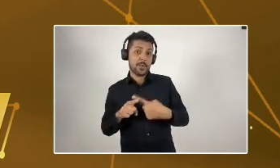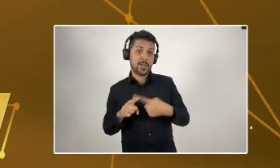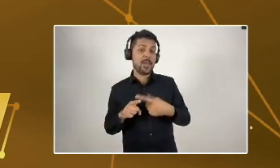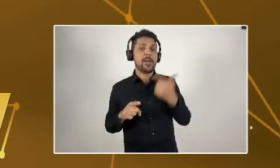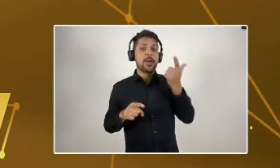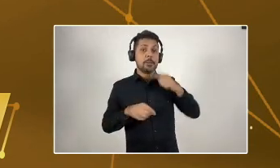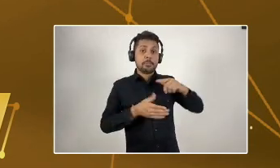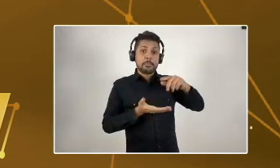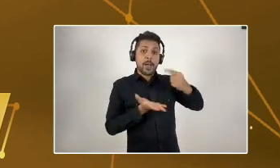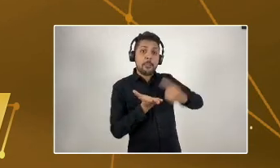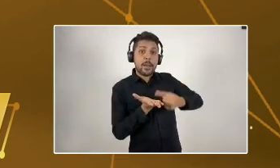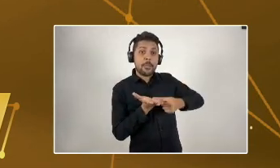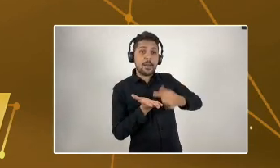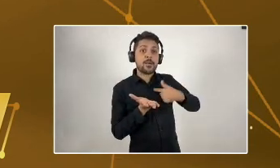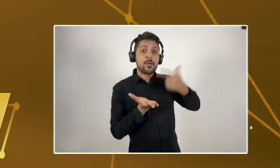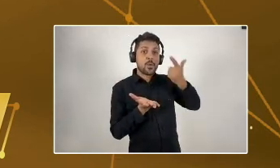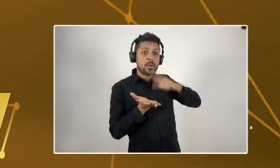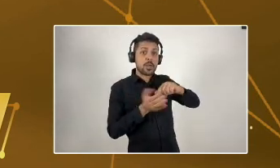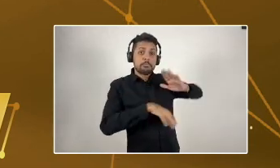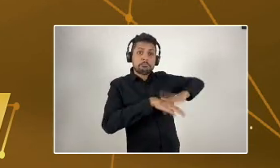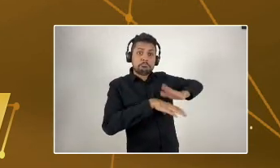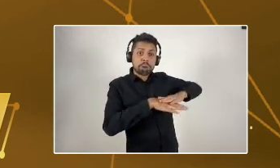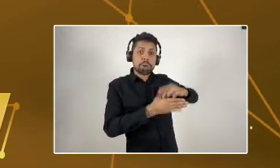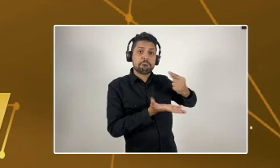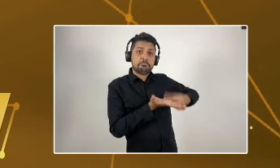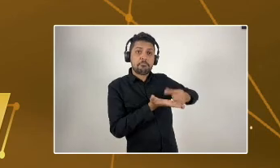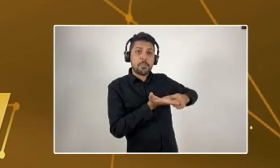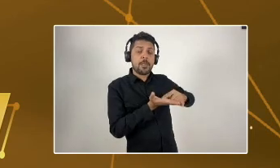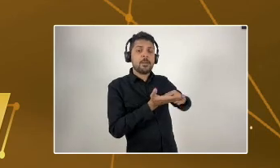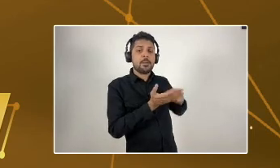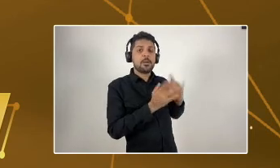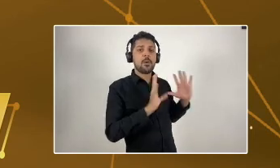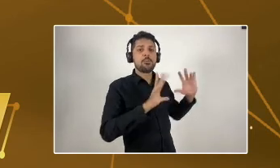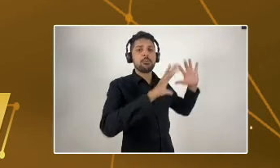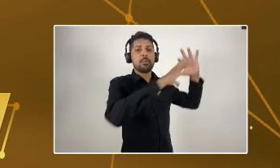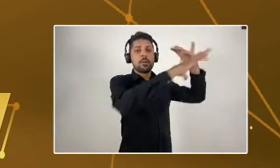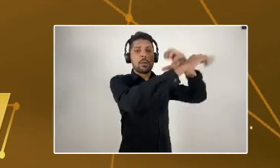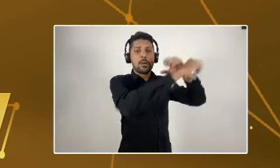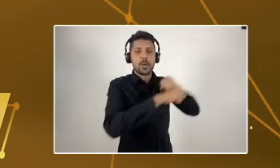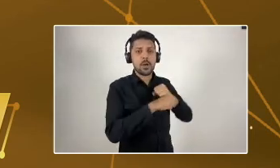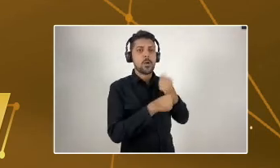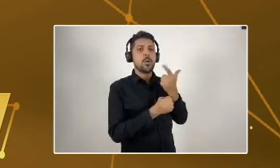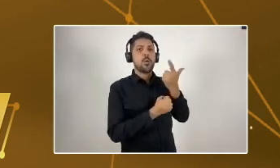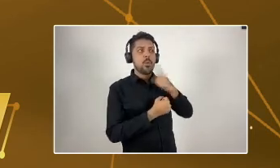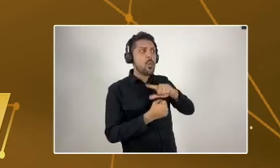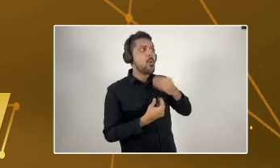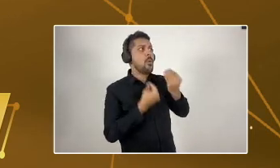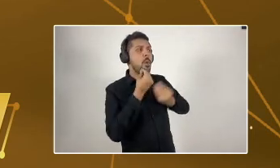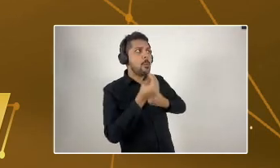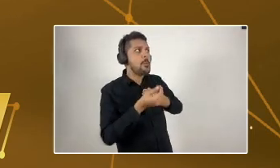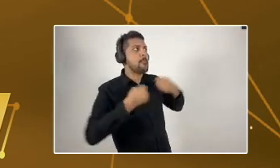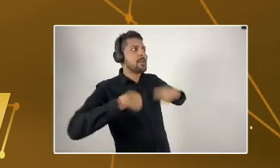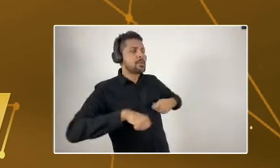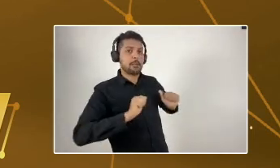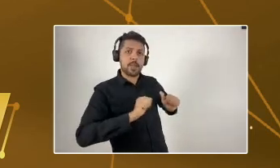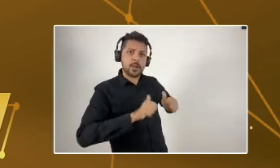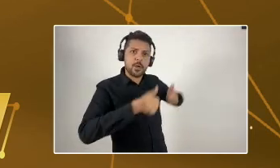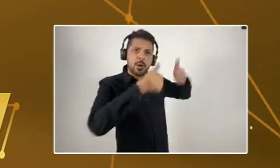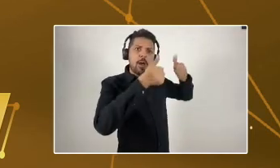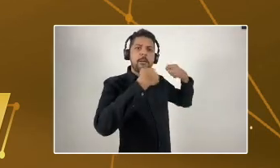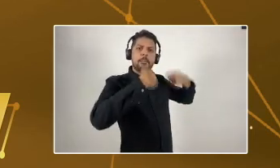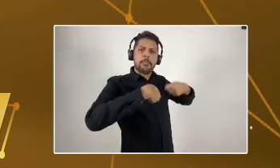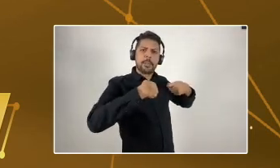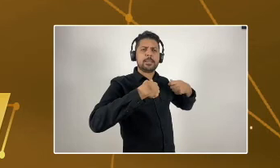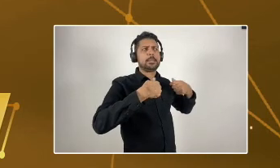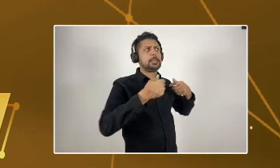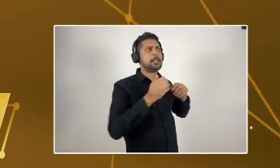esses materiais, que é o necessário, que é a melhoria que vem sendo trazida e que o BIM vem para